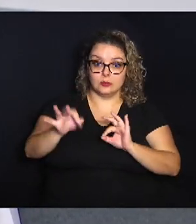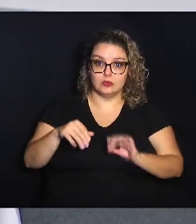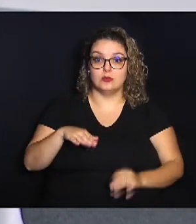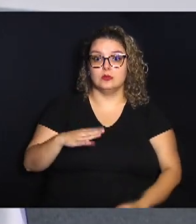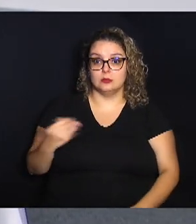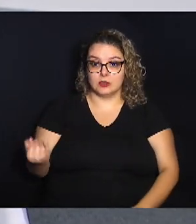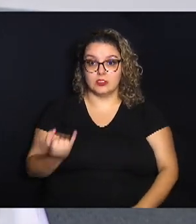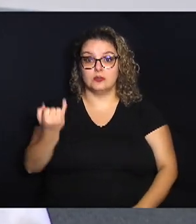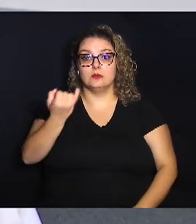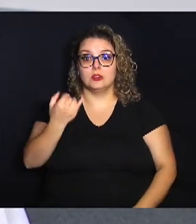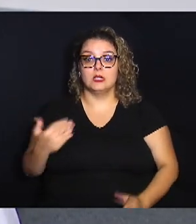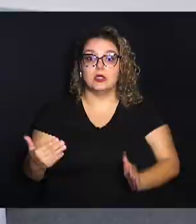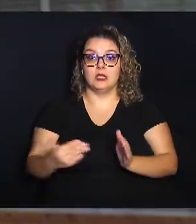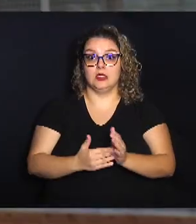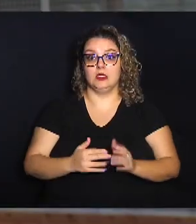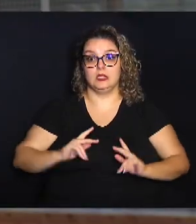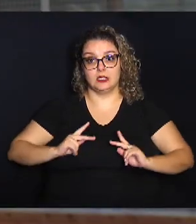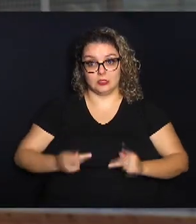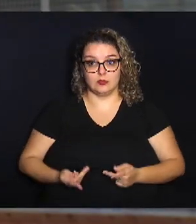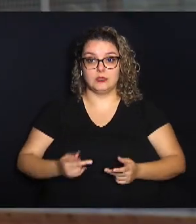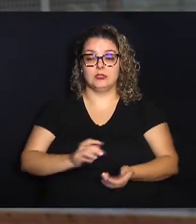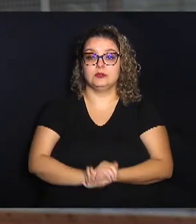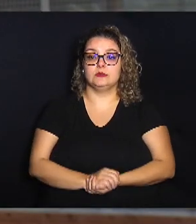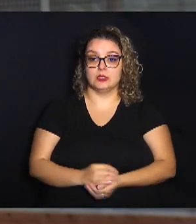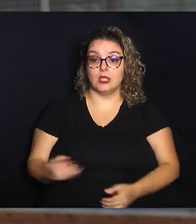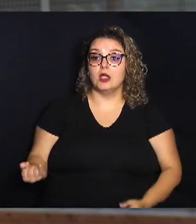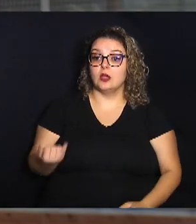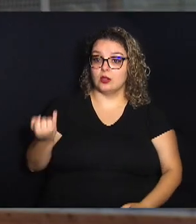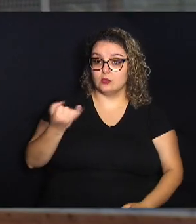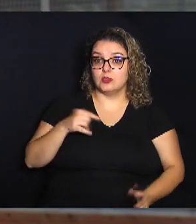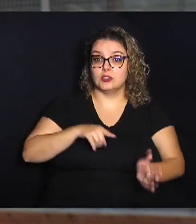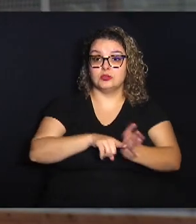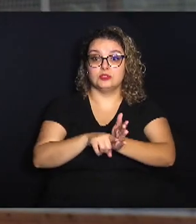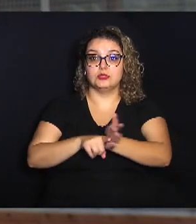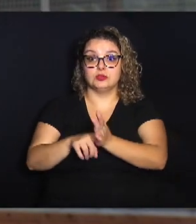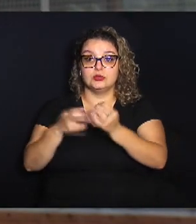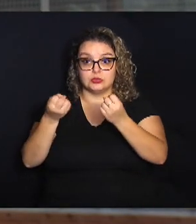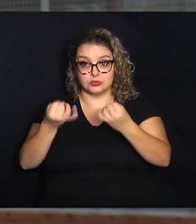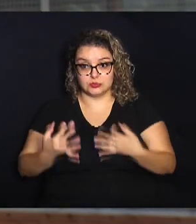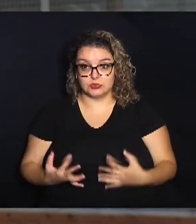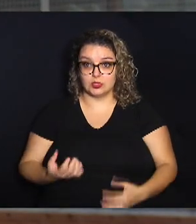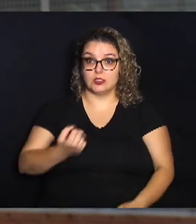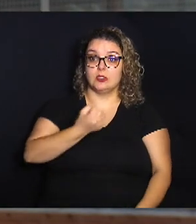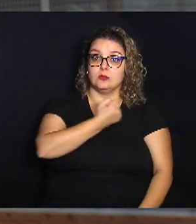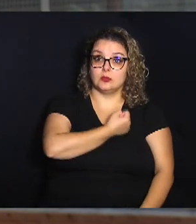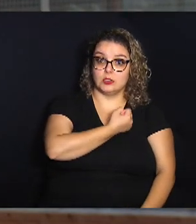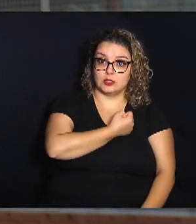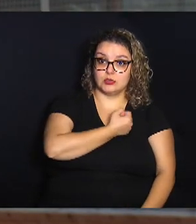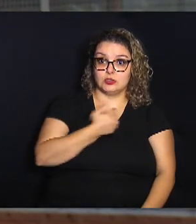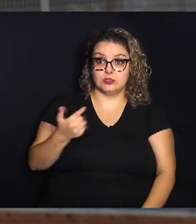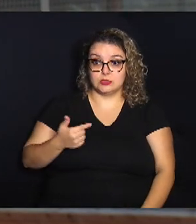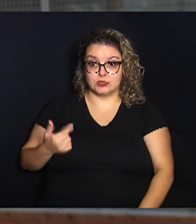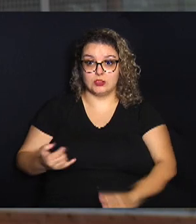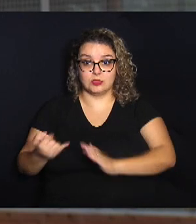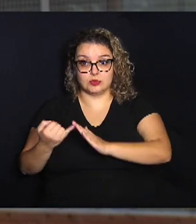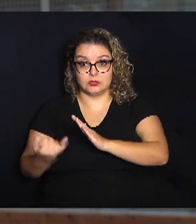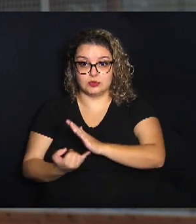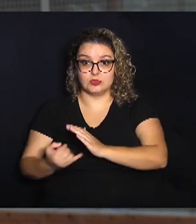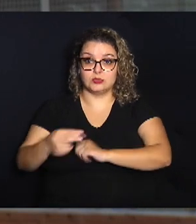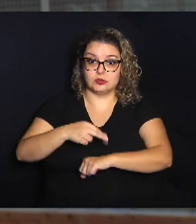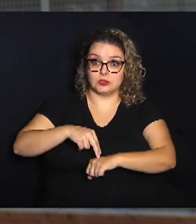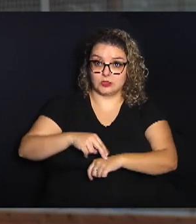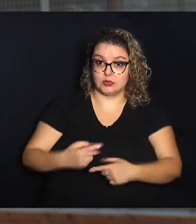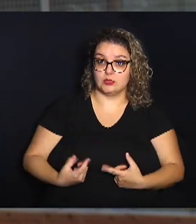aí até chegar em pacientes humanos. A importância da pesquisa se justifica pelos números. Segundo o Instituto Nacional de Câncer,